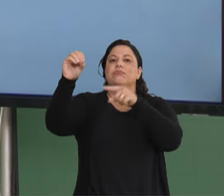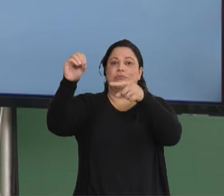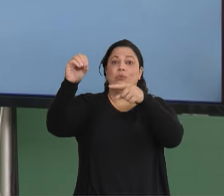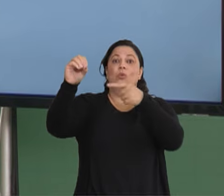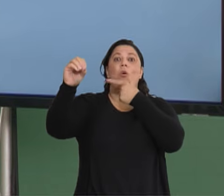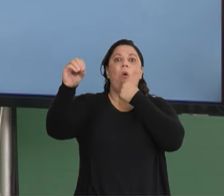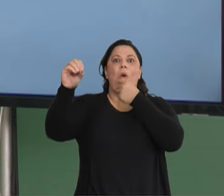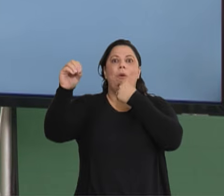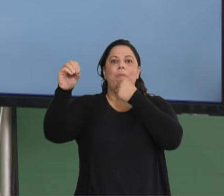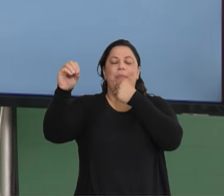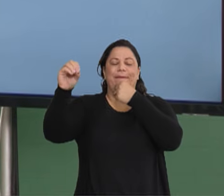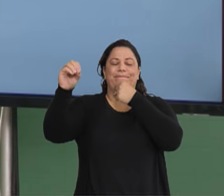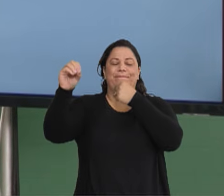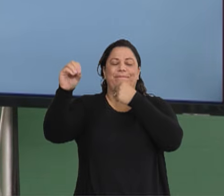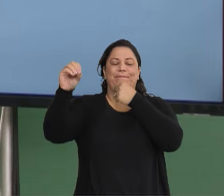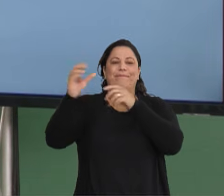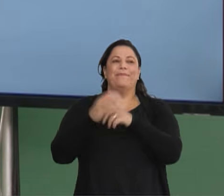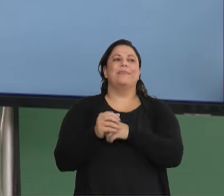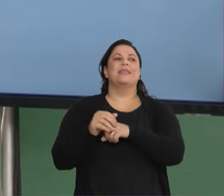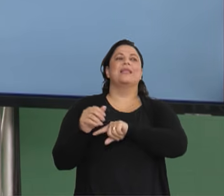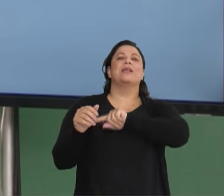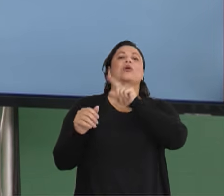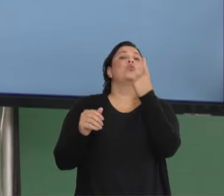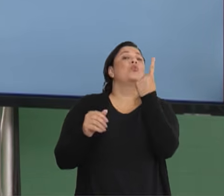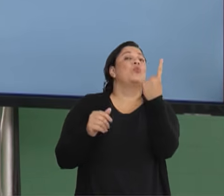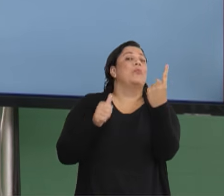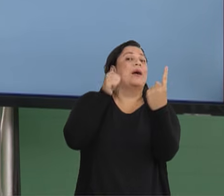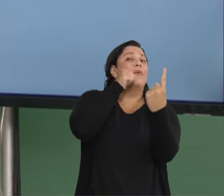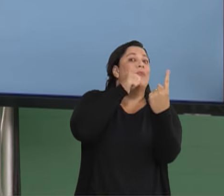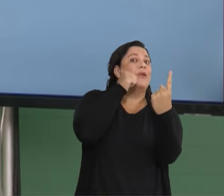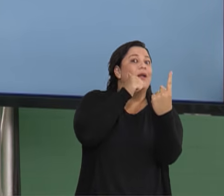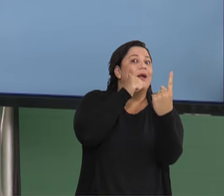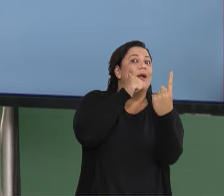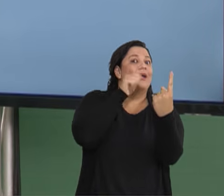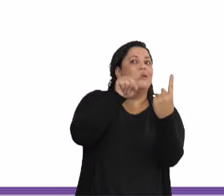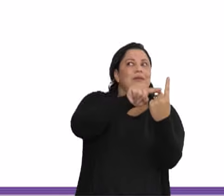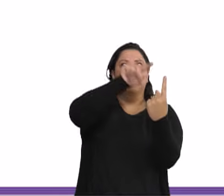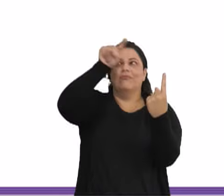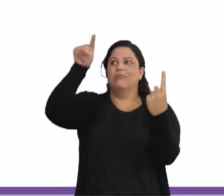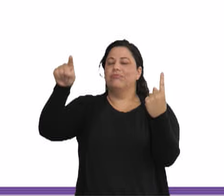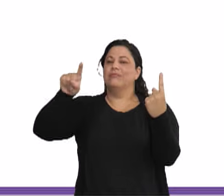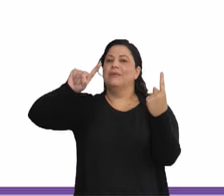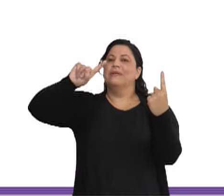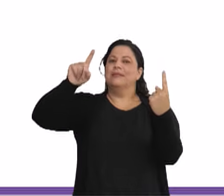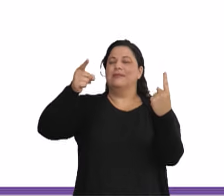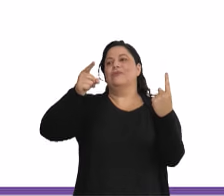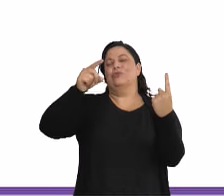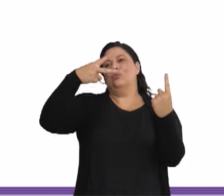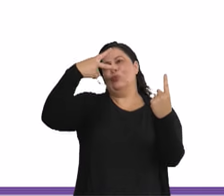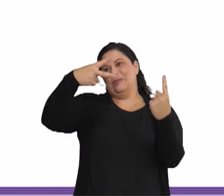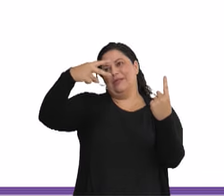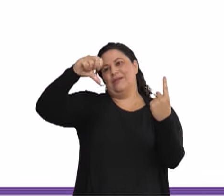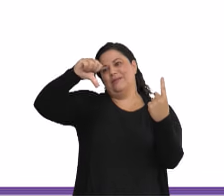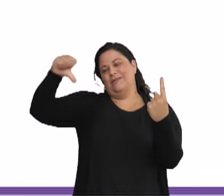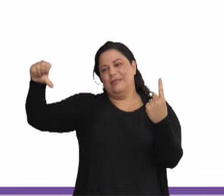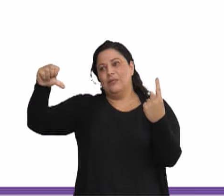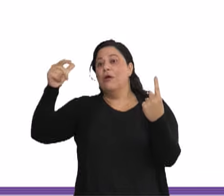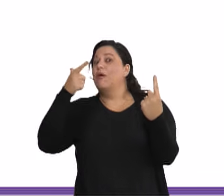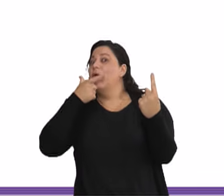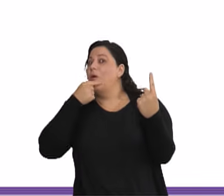outros 199 eram homens. E aqui a Carlota no meio deles, então. Lembra que